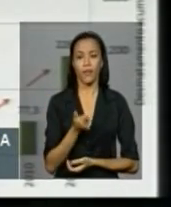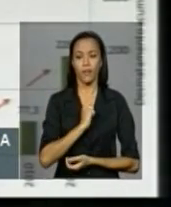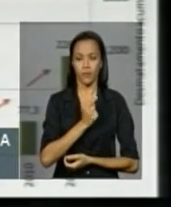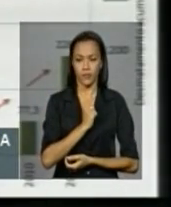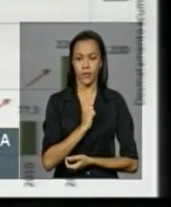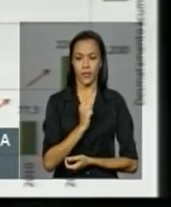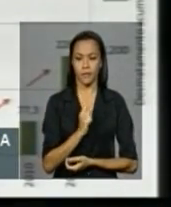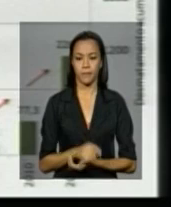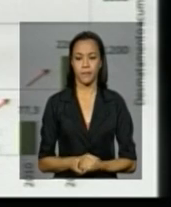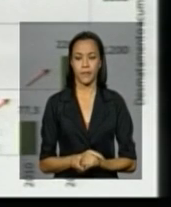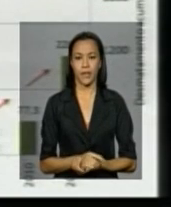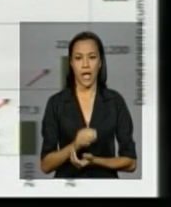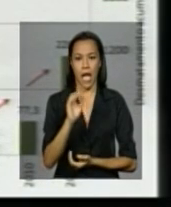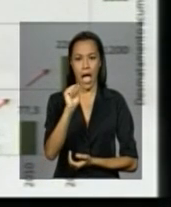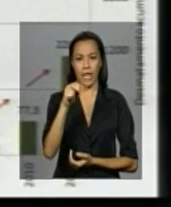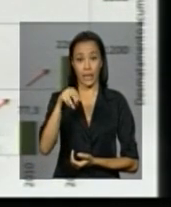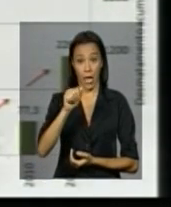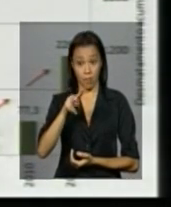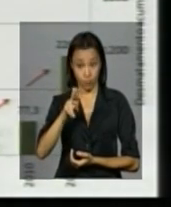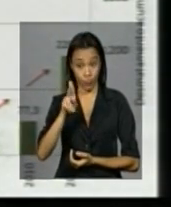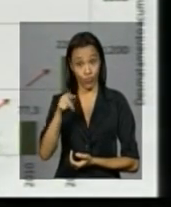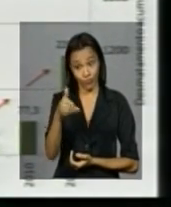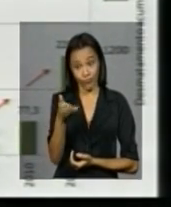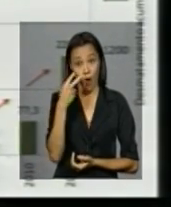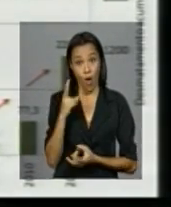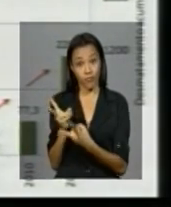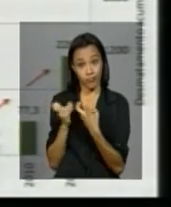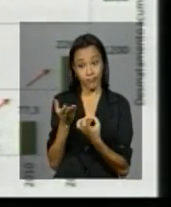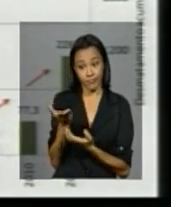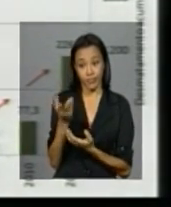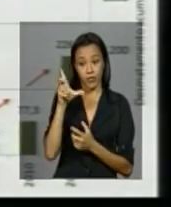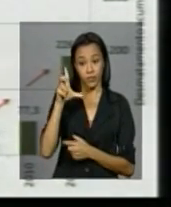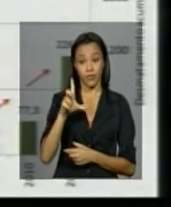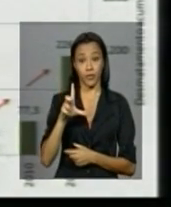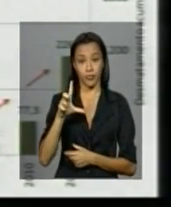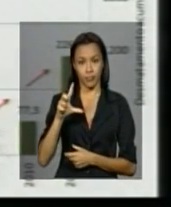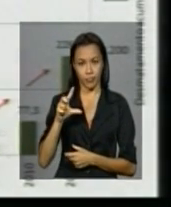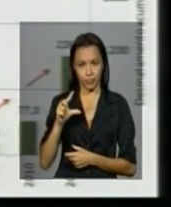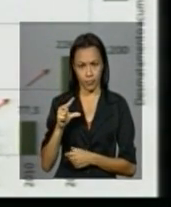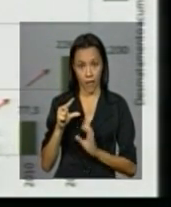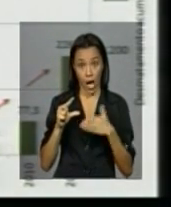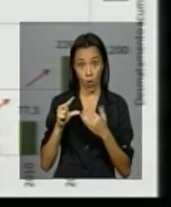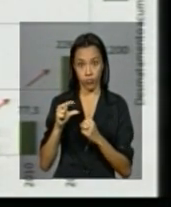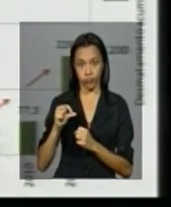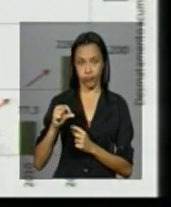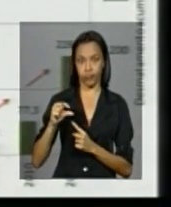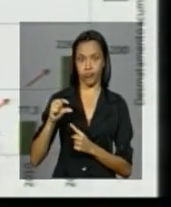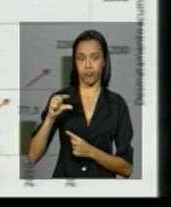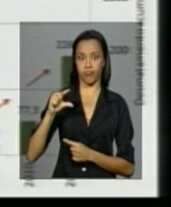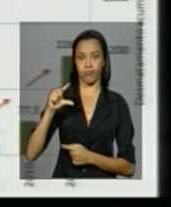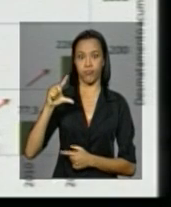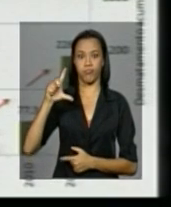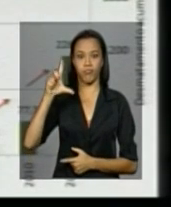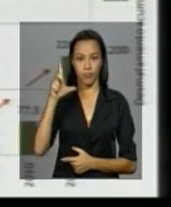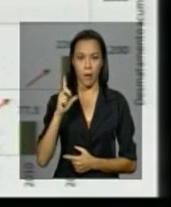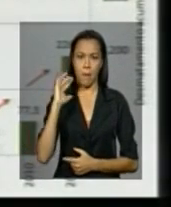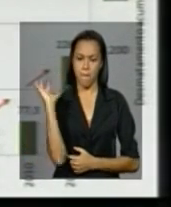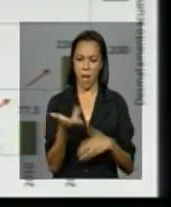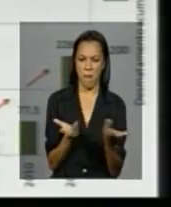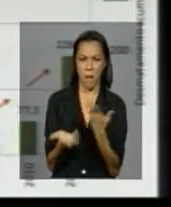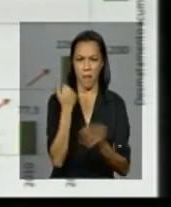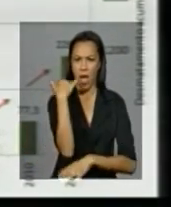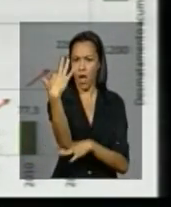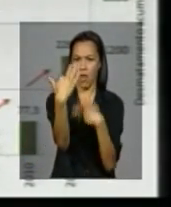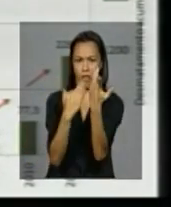então coloca aqui olha olha o que está acontecendo com Anapu foi reduzindo e agora olha o aumento do desmatamento